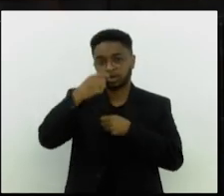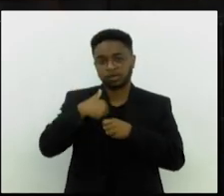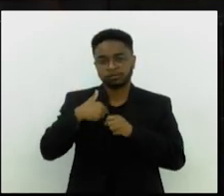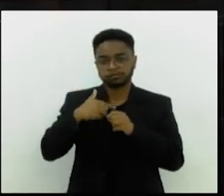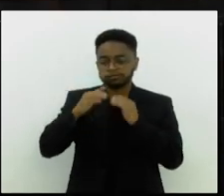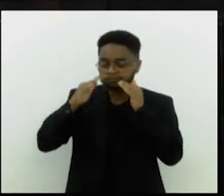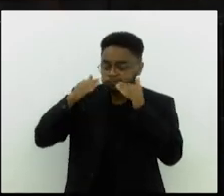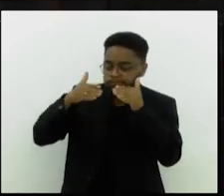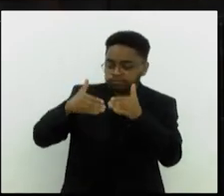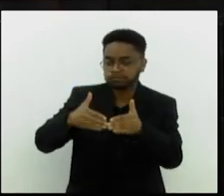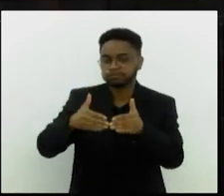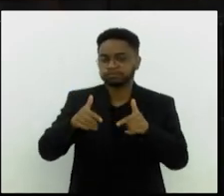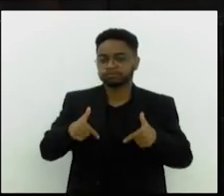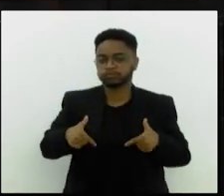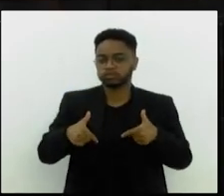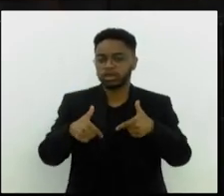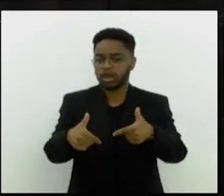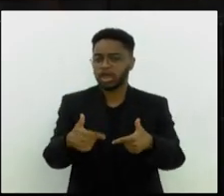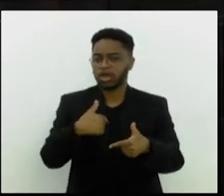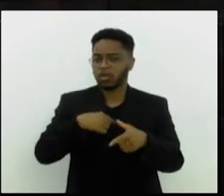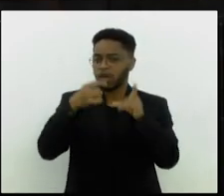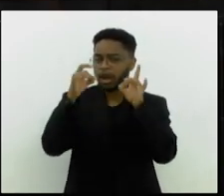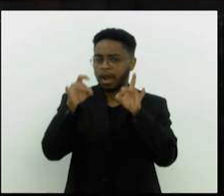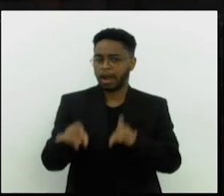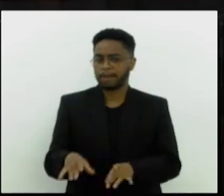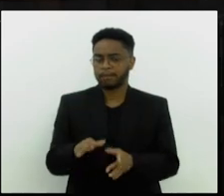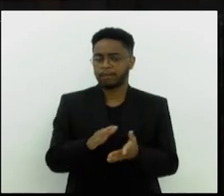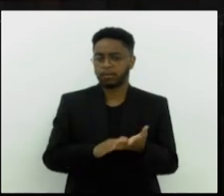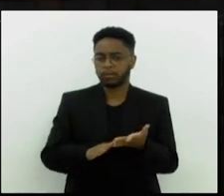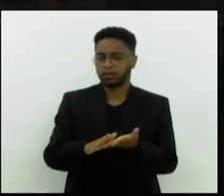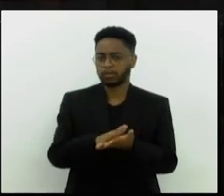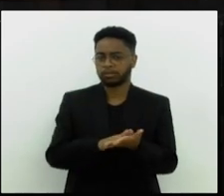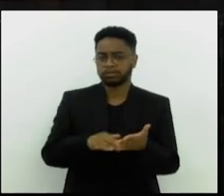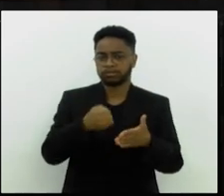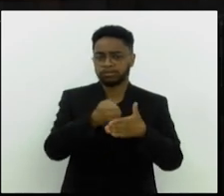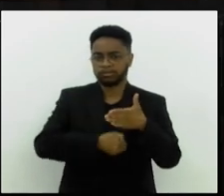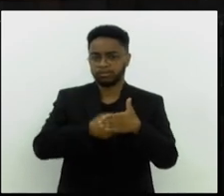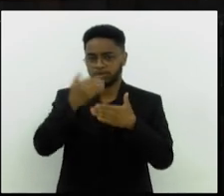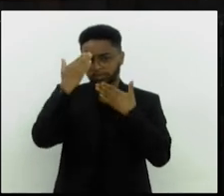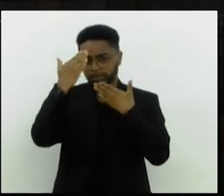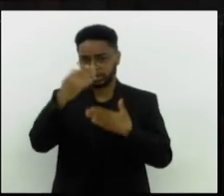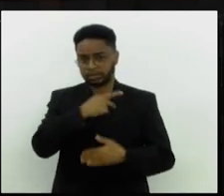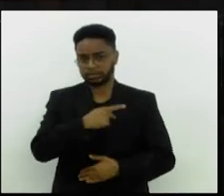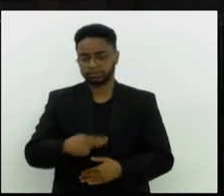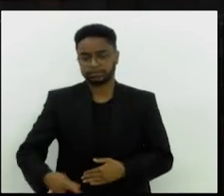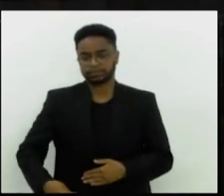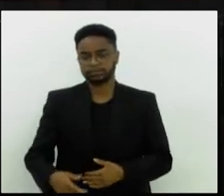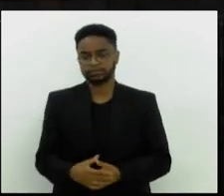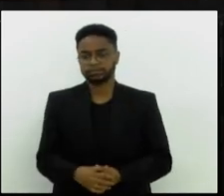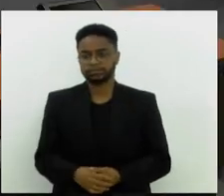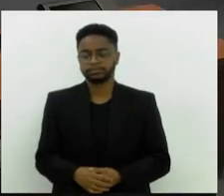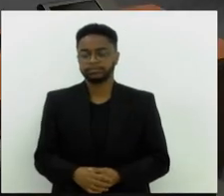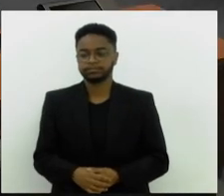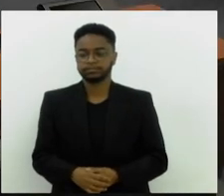obstinado. Não vou abandonar essa luta. Muito obrigado, senhora presidente.